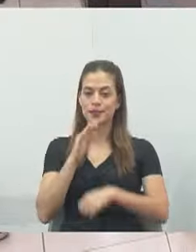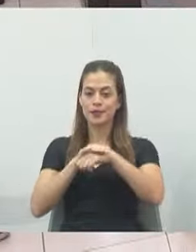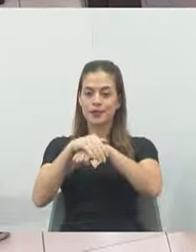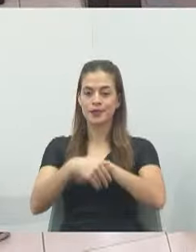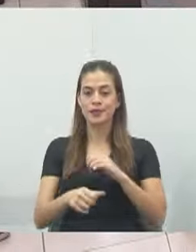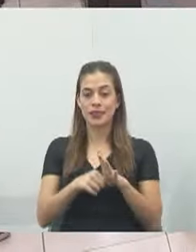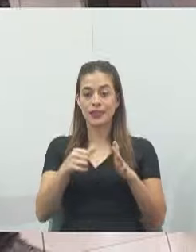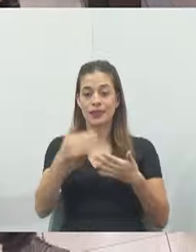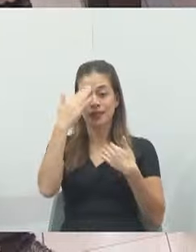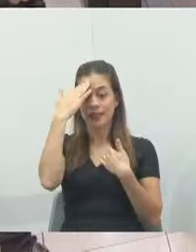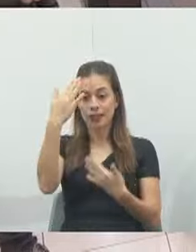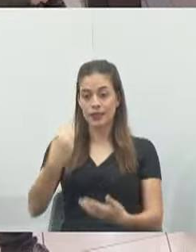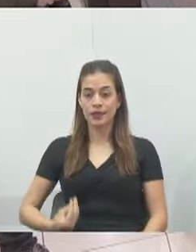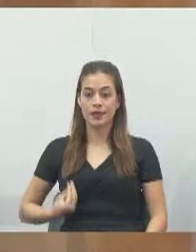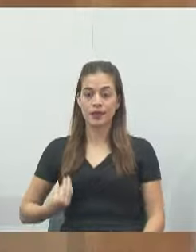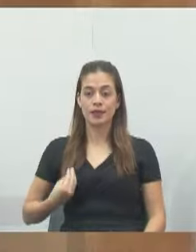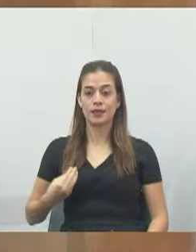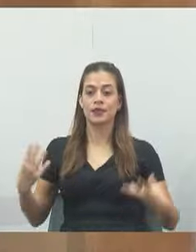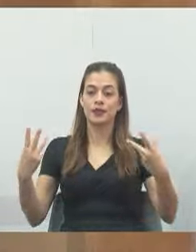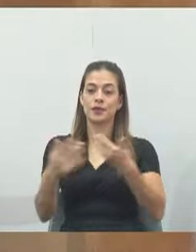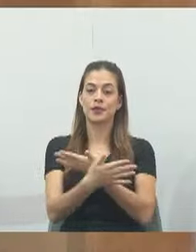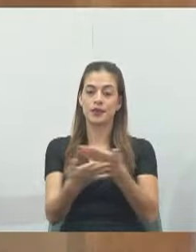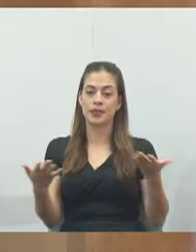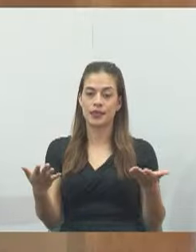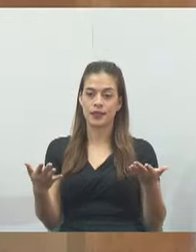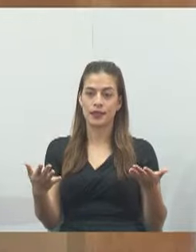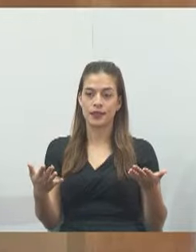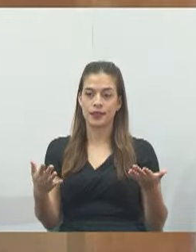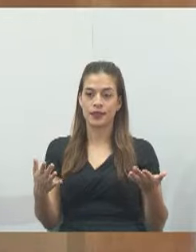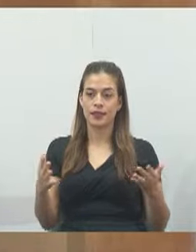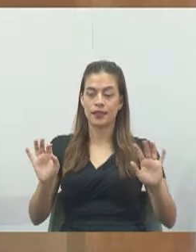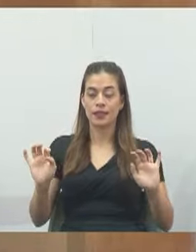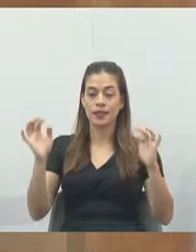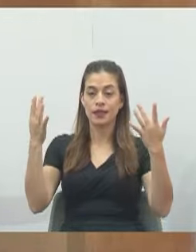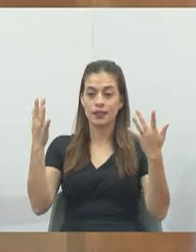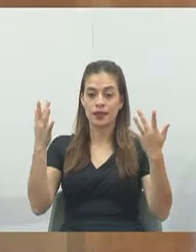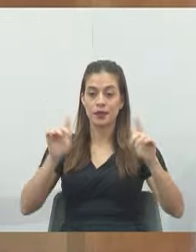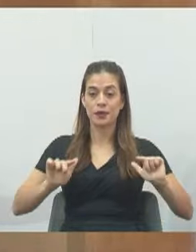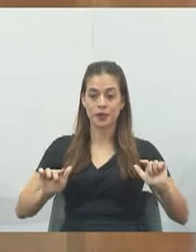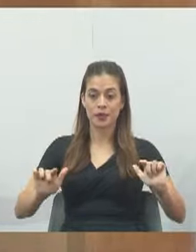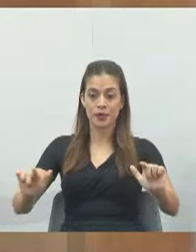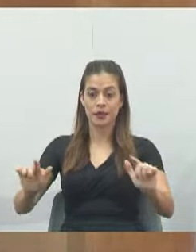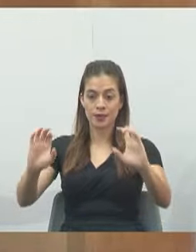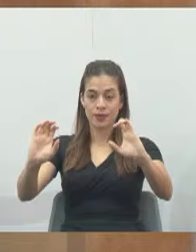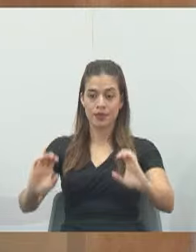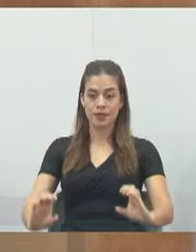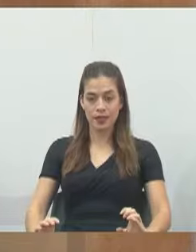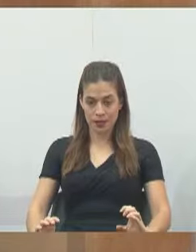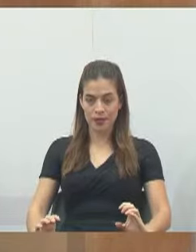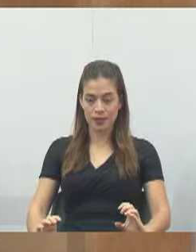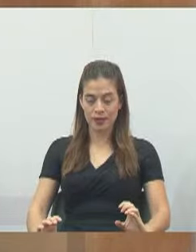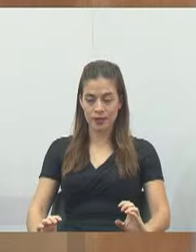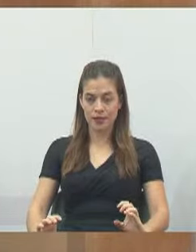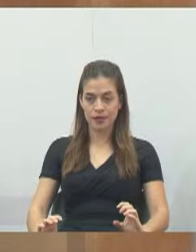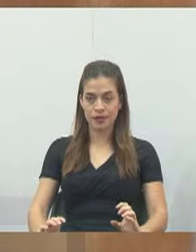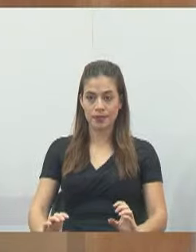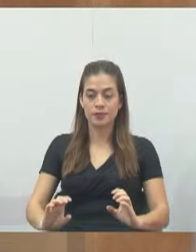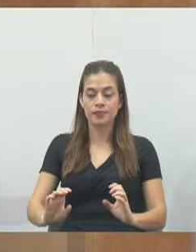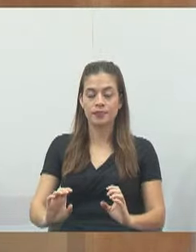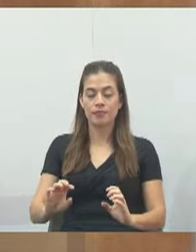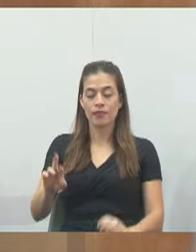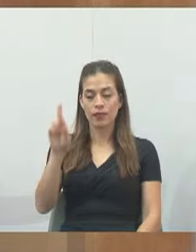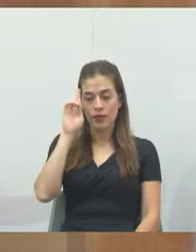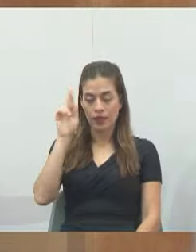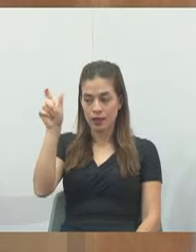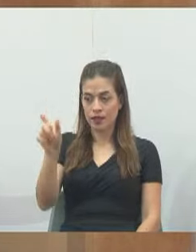Primeiramente, agradecemos aqui a presença de todos vocês, a cerimônia de outorga do título de cidadão jacareiense ao